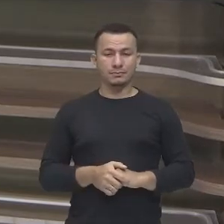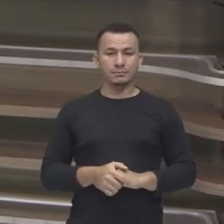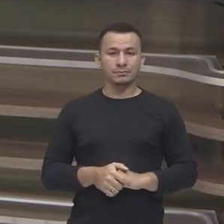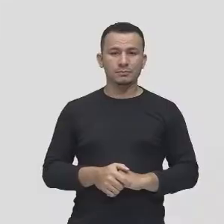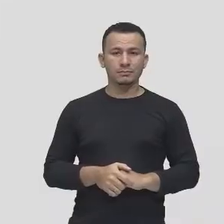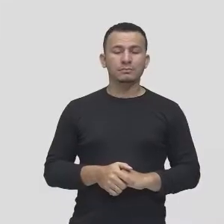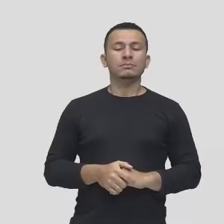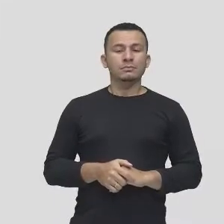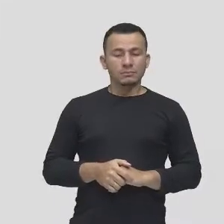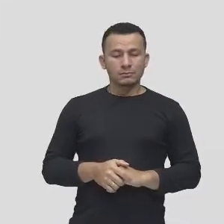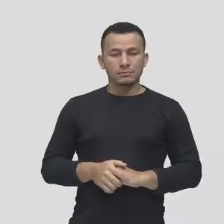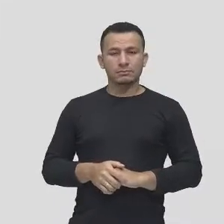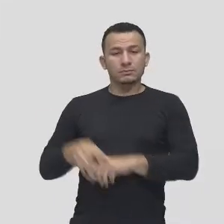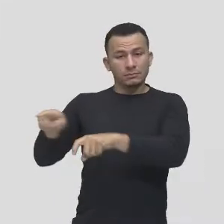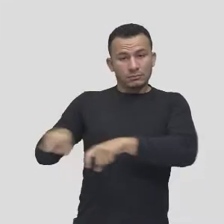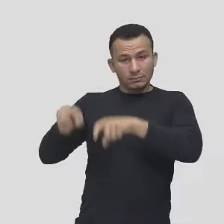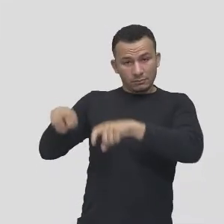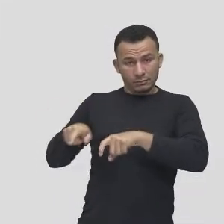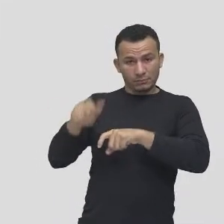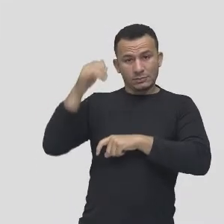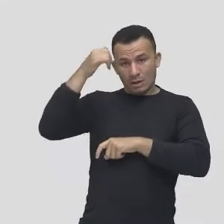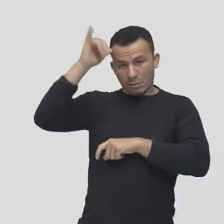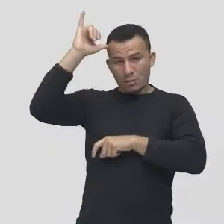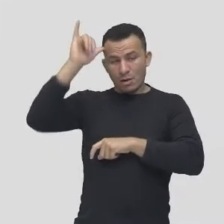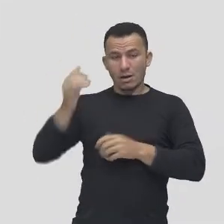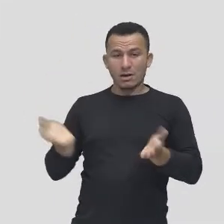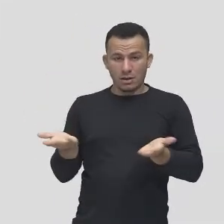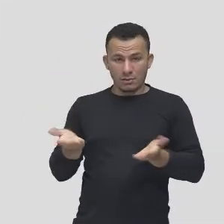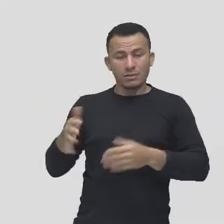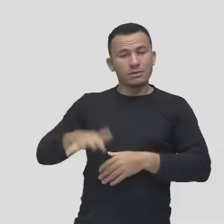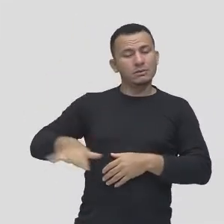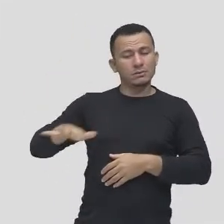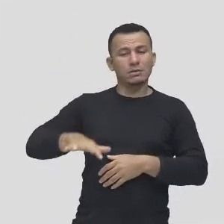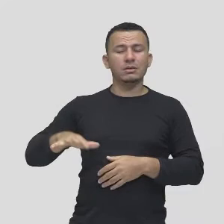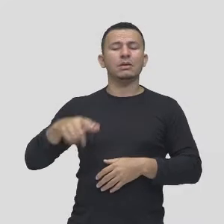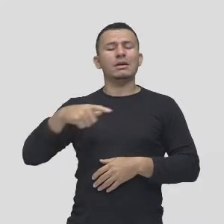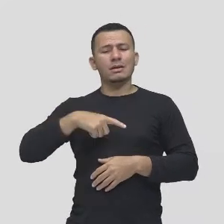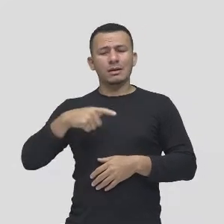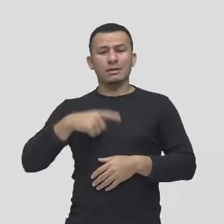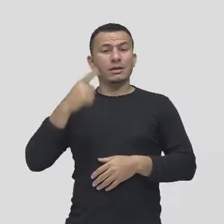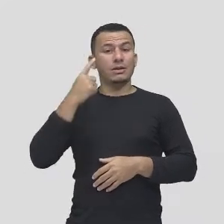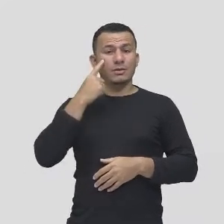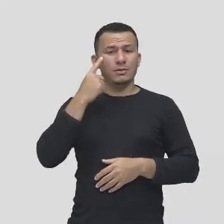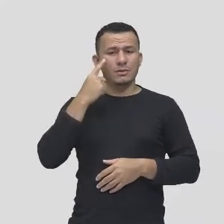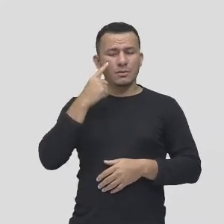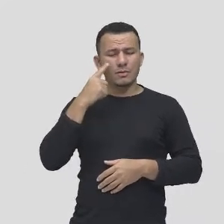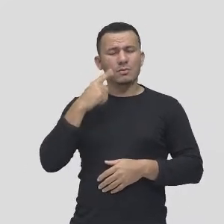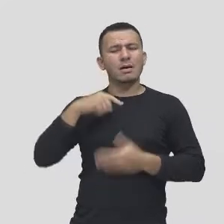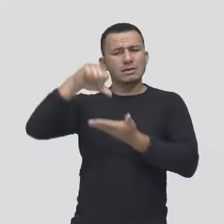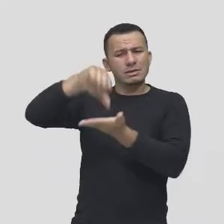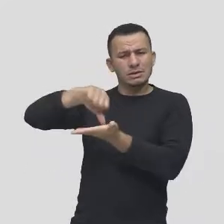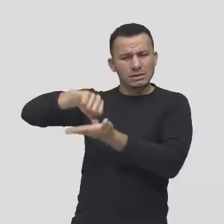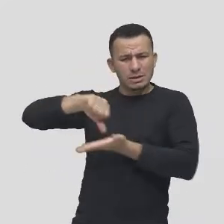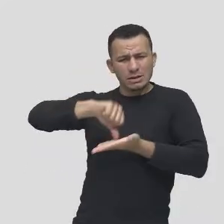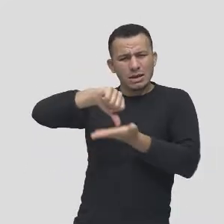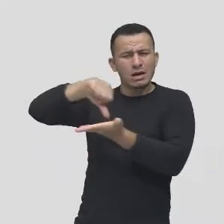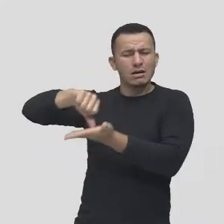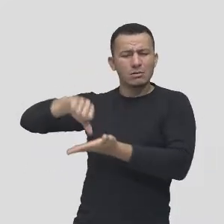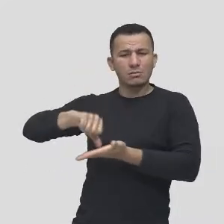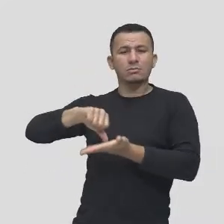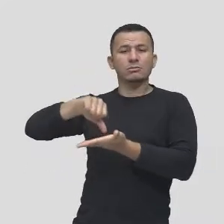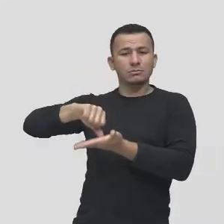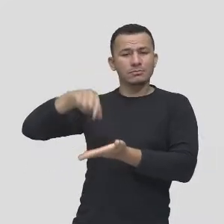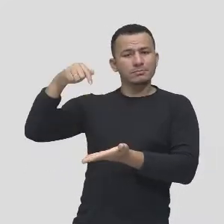à agropecuária, falamos sobre as indústrias, com relação à agropecuária, toda essa área mais central aí, né,